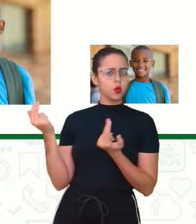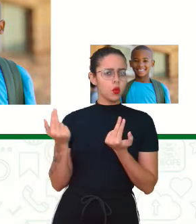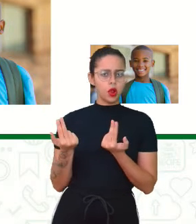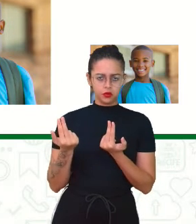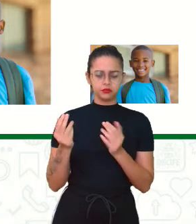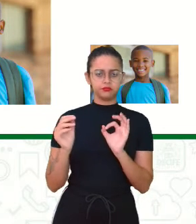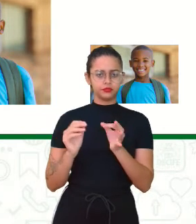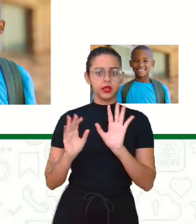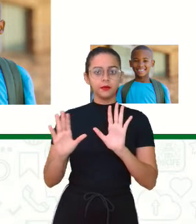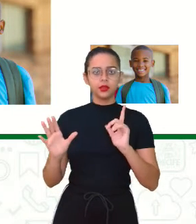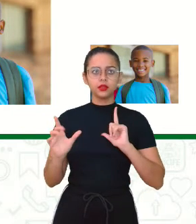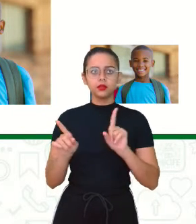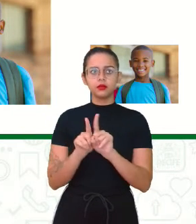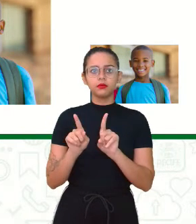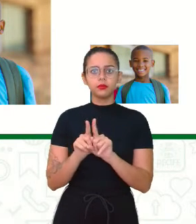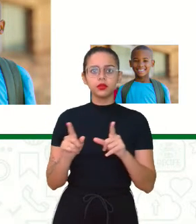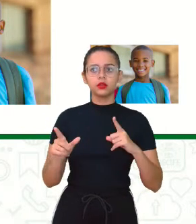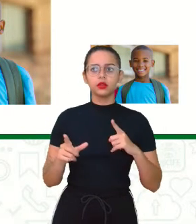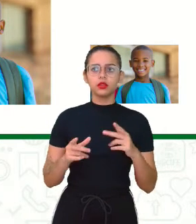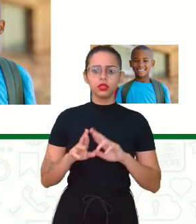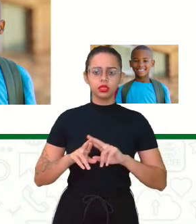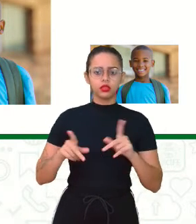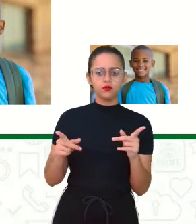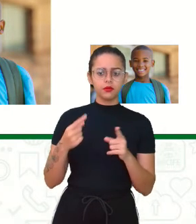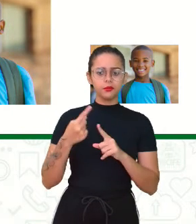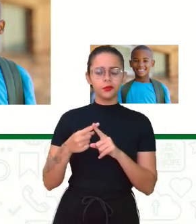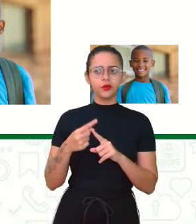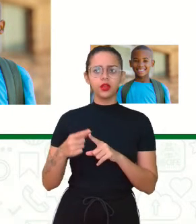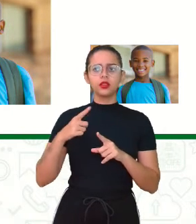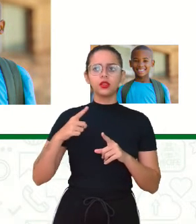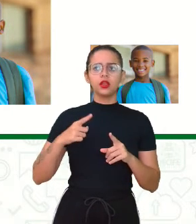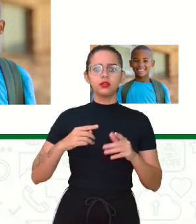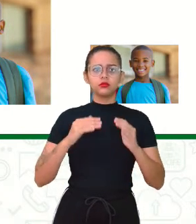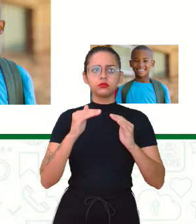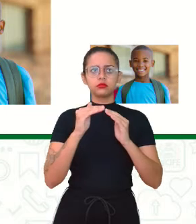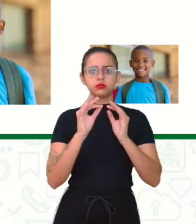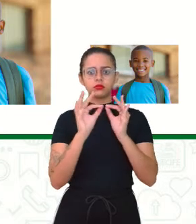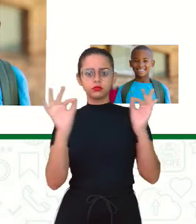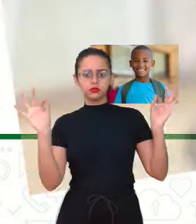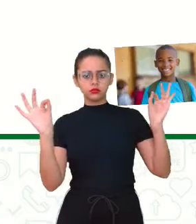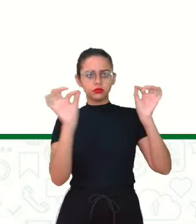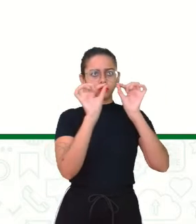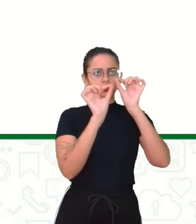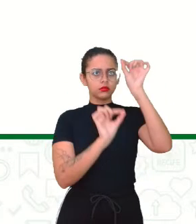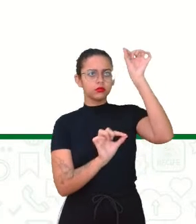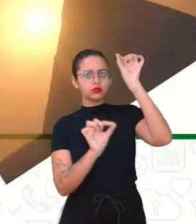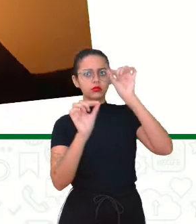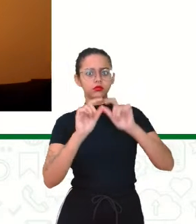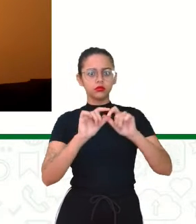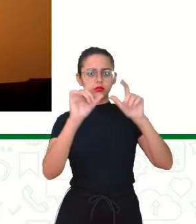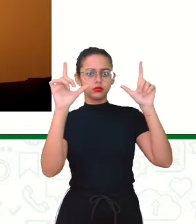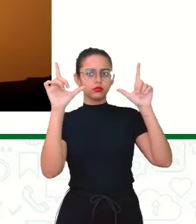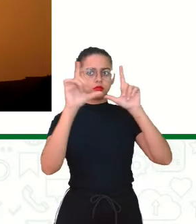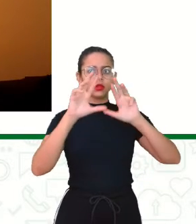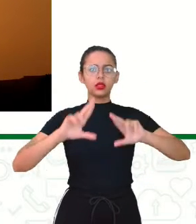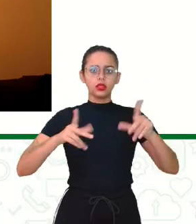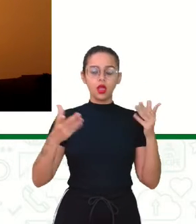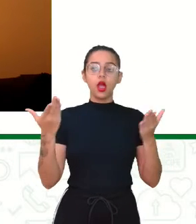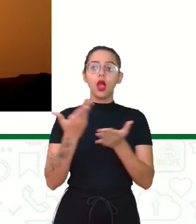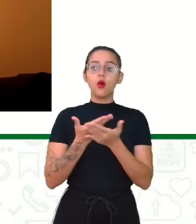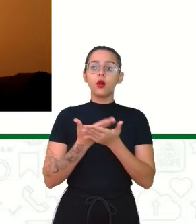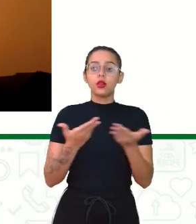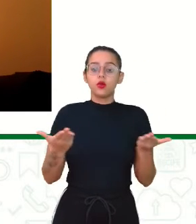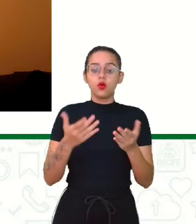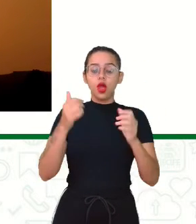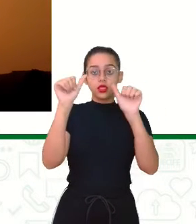fotos, e eu também poderia dizer que elas são diferentes porque tem tamanhos diferentes. Então, por isso que na aula de hoje a gente vai analisar isso daí, ou seja,